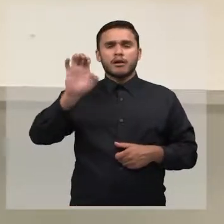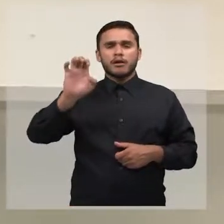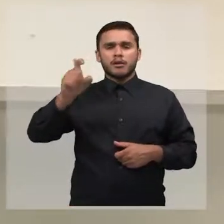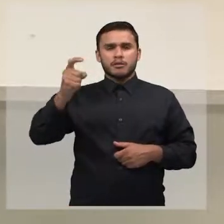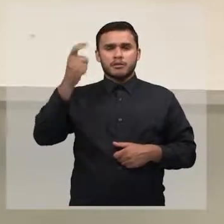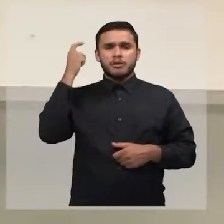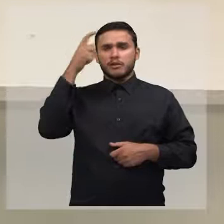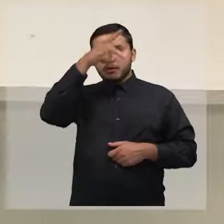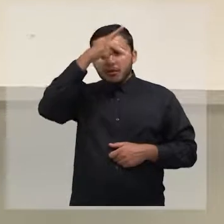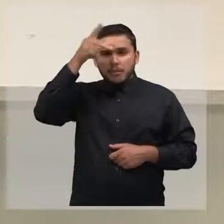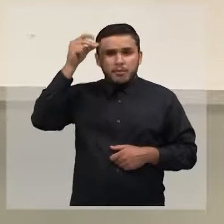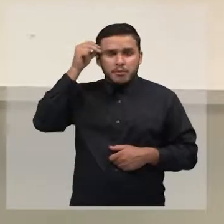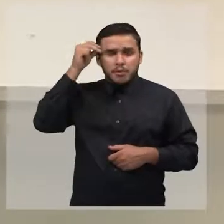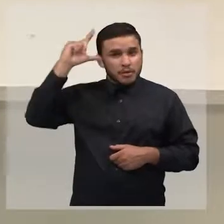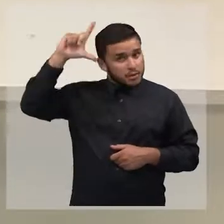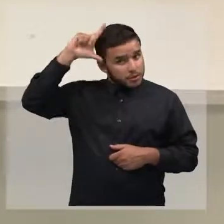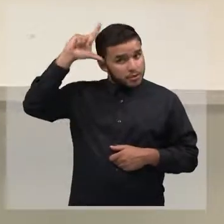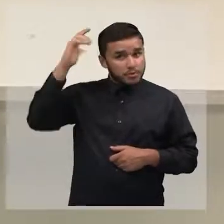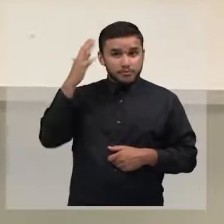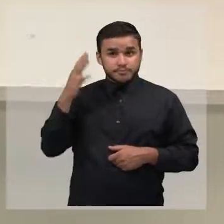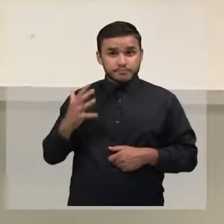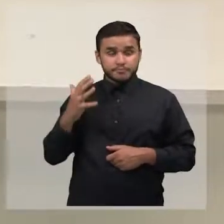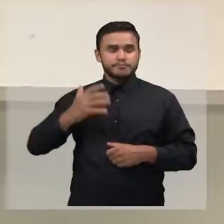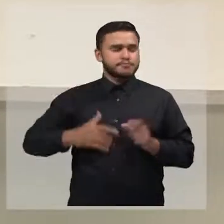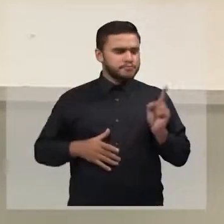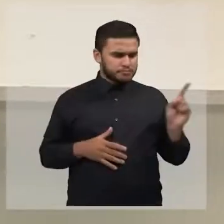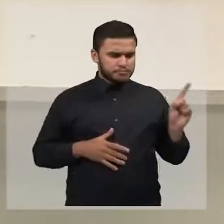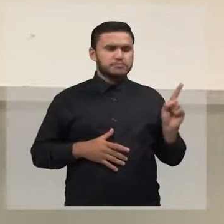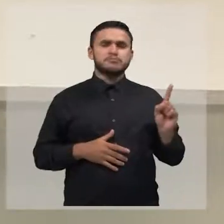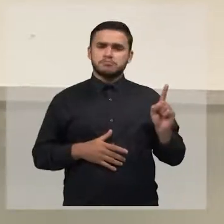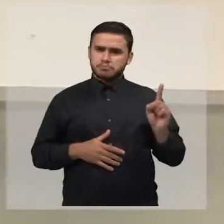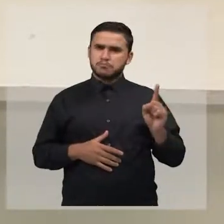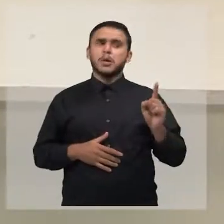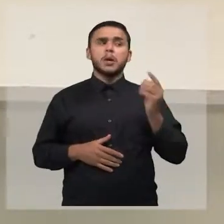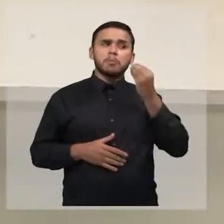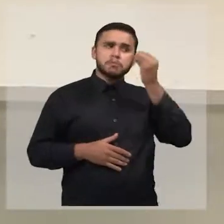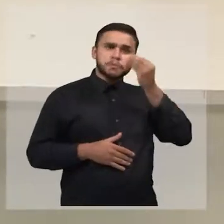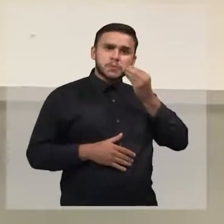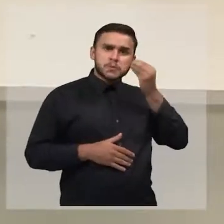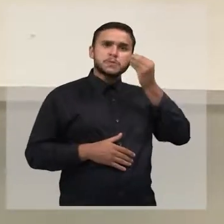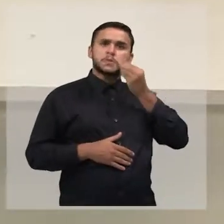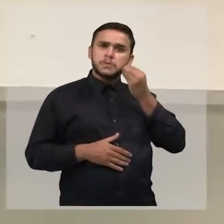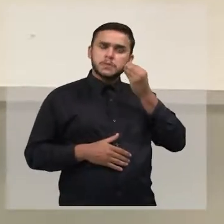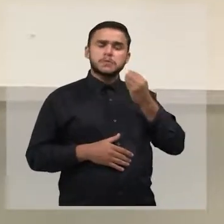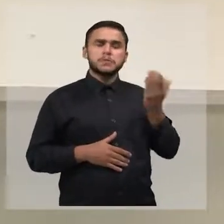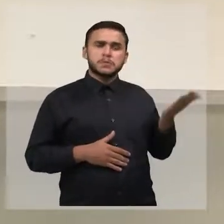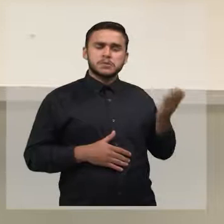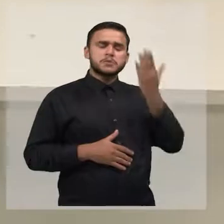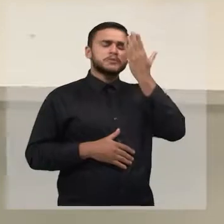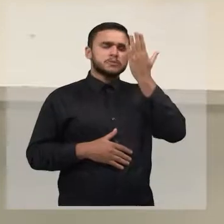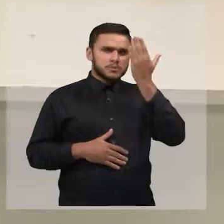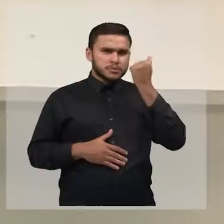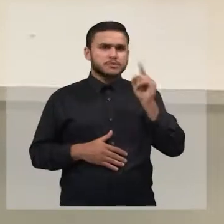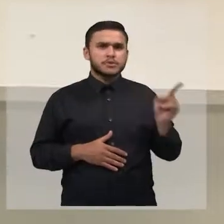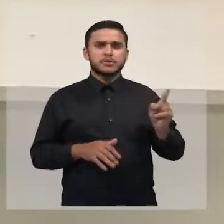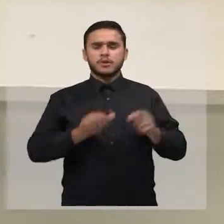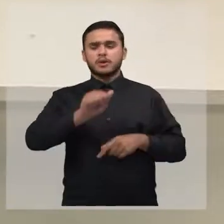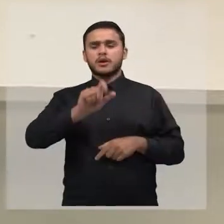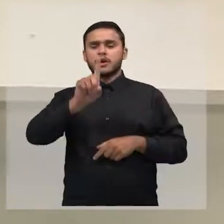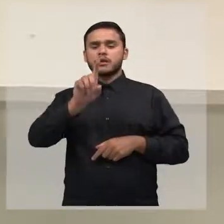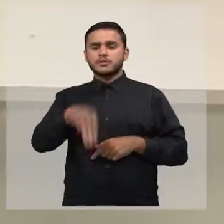época, na então gestão da prefeita Luiziane Lins, tem uma larga experiência também na